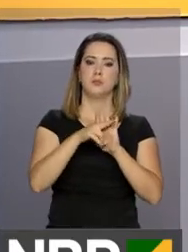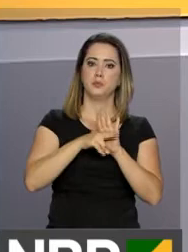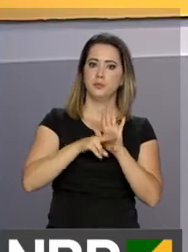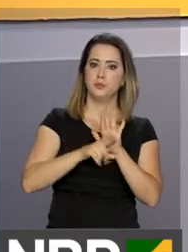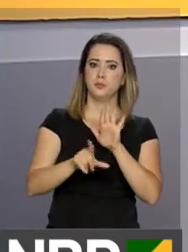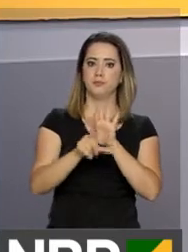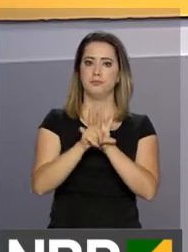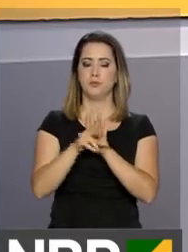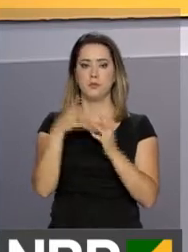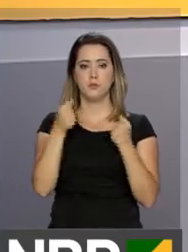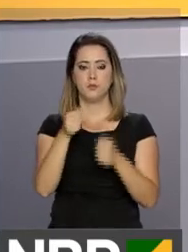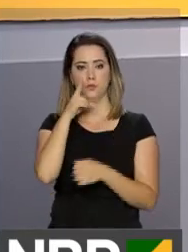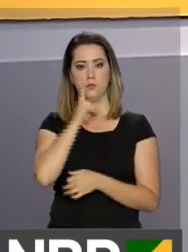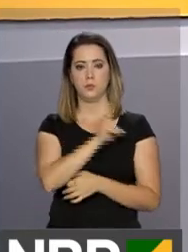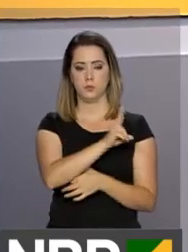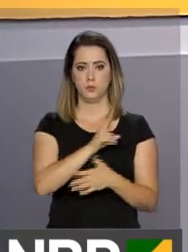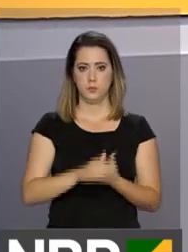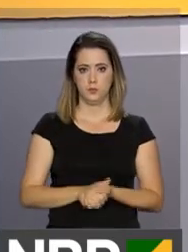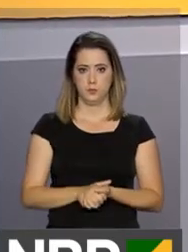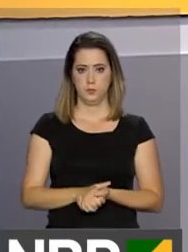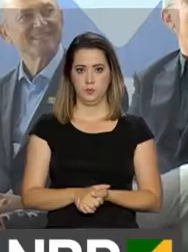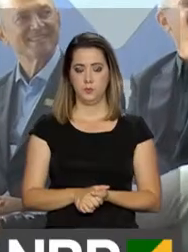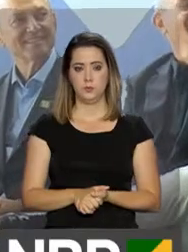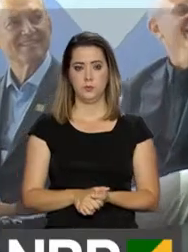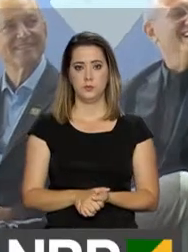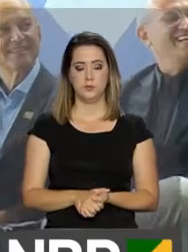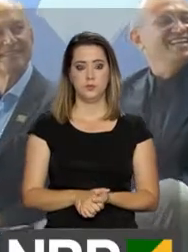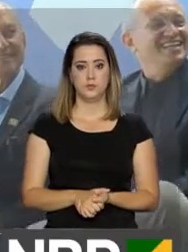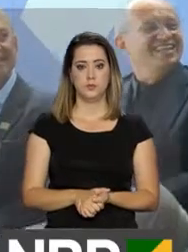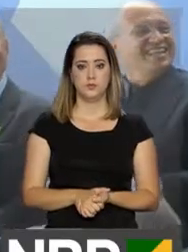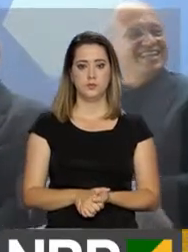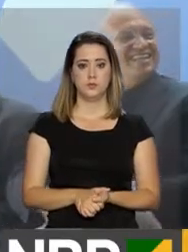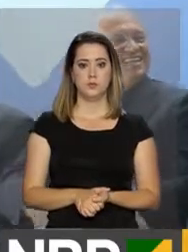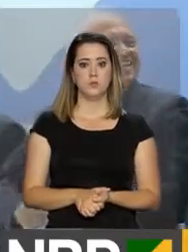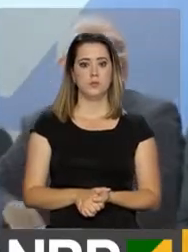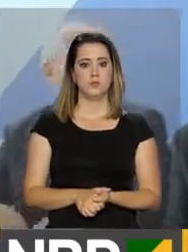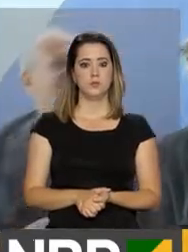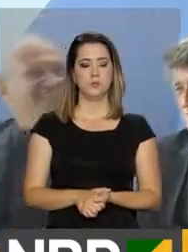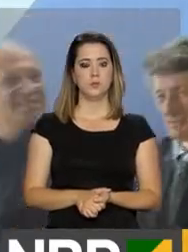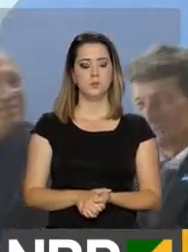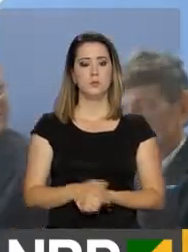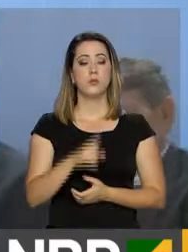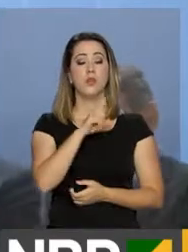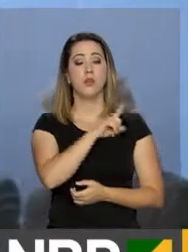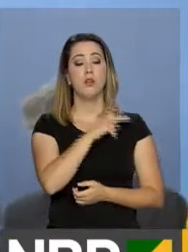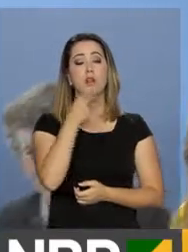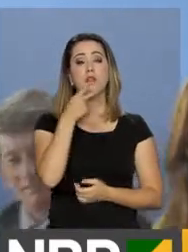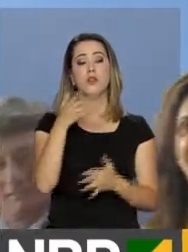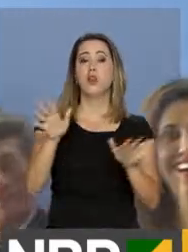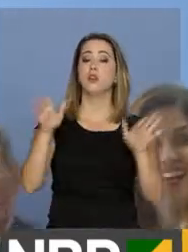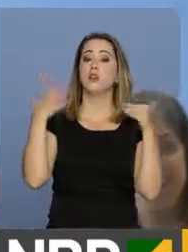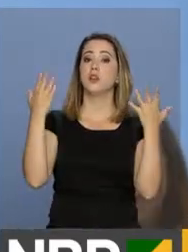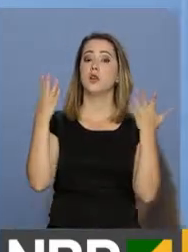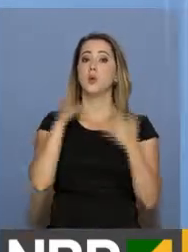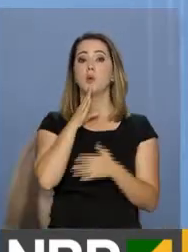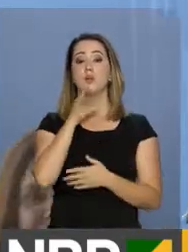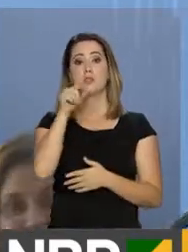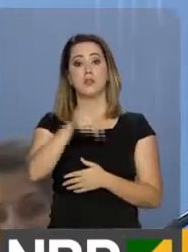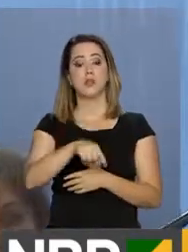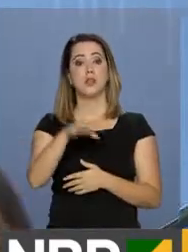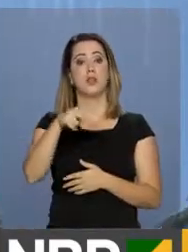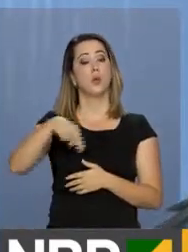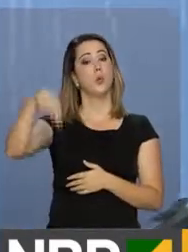curso no país. Vamos acompanhar. Uma alegria de estar aqui conhecendo o norte do Espírito